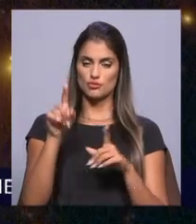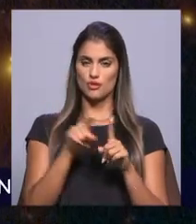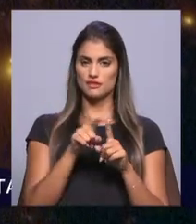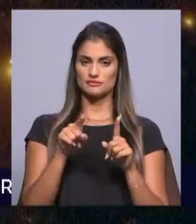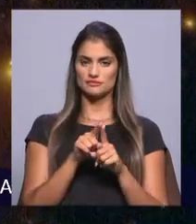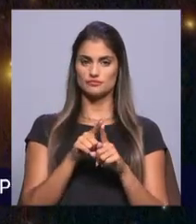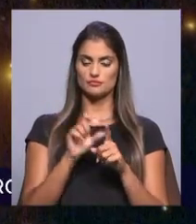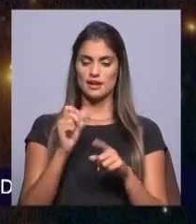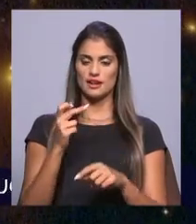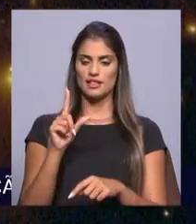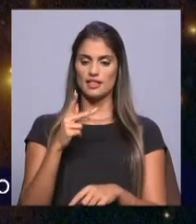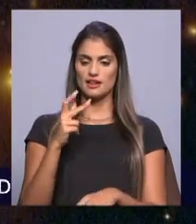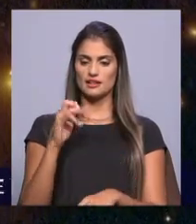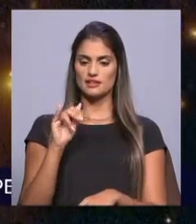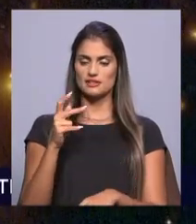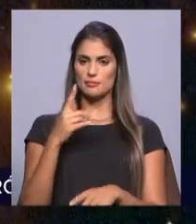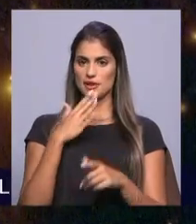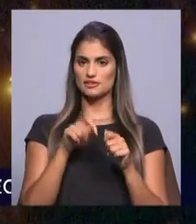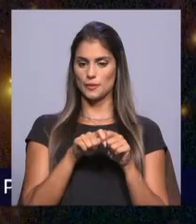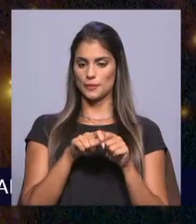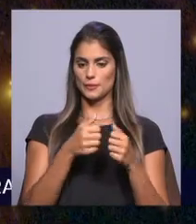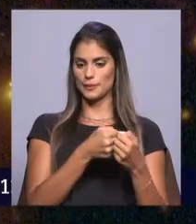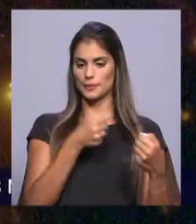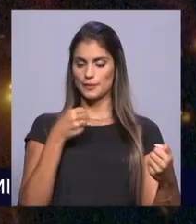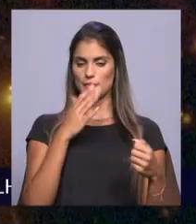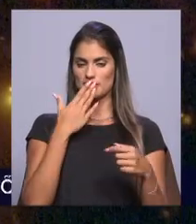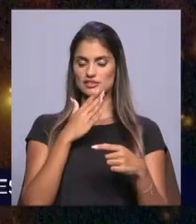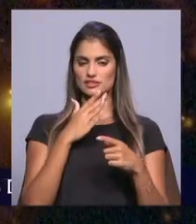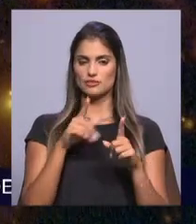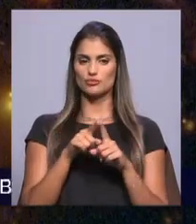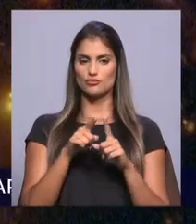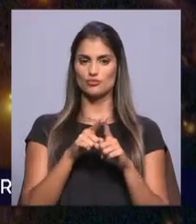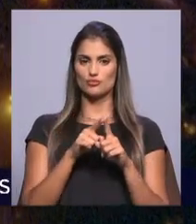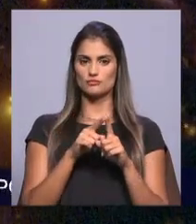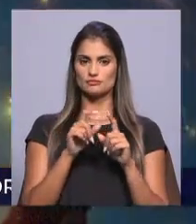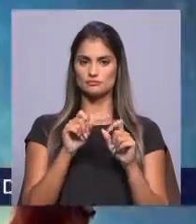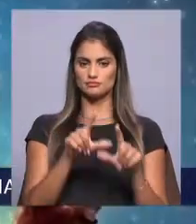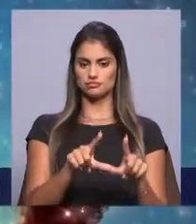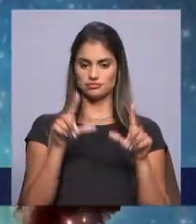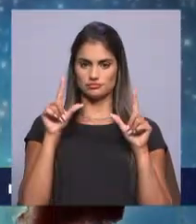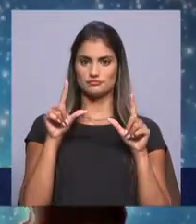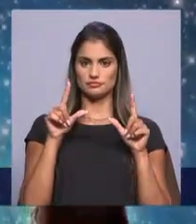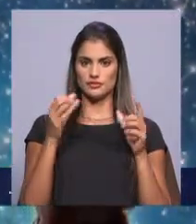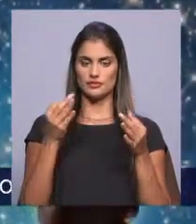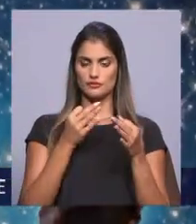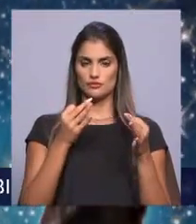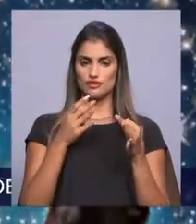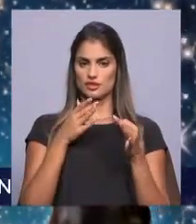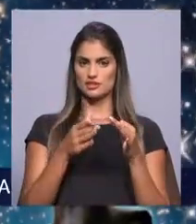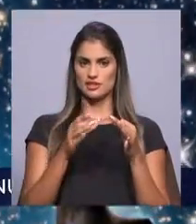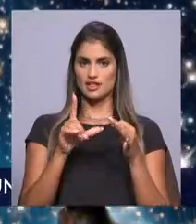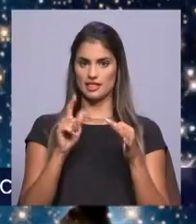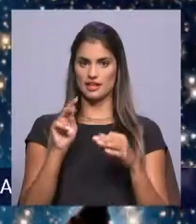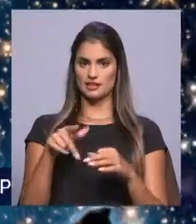uma galáxia, parece que foi esticada, parece que sofreu o efeito de uma lente. E é mesmo uma lente, é aquilo que chamam de lente